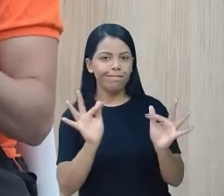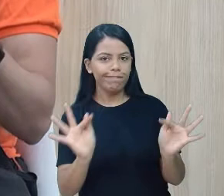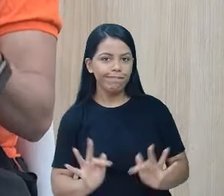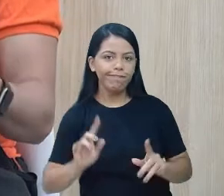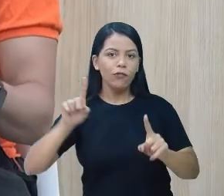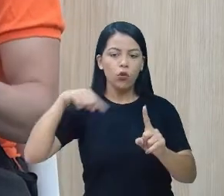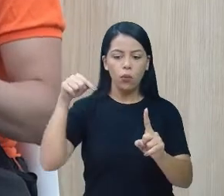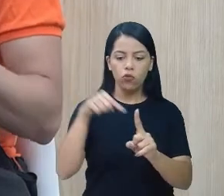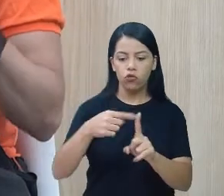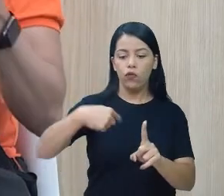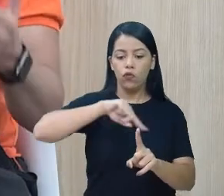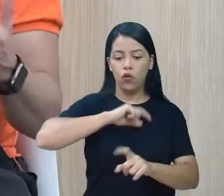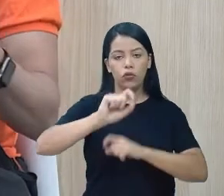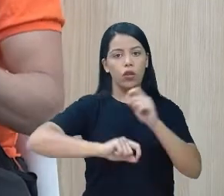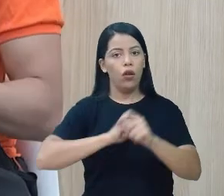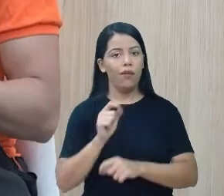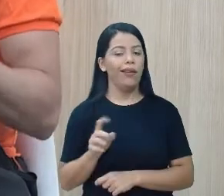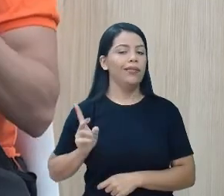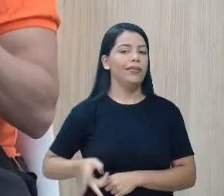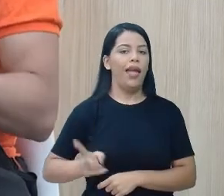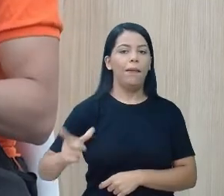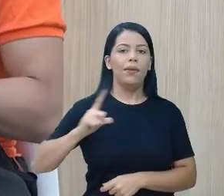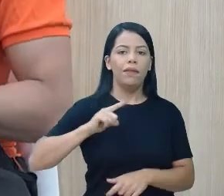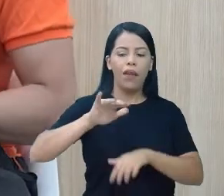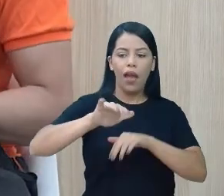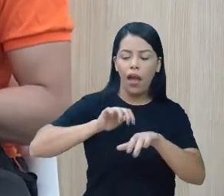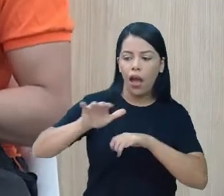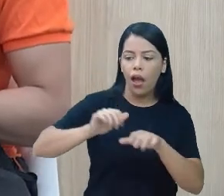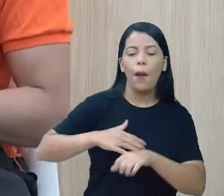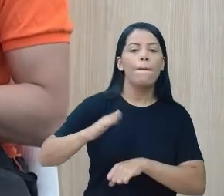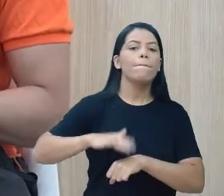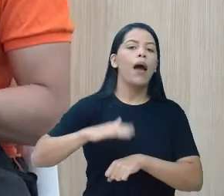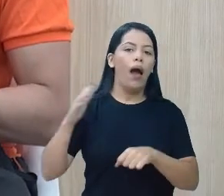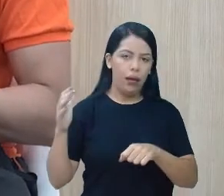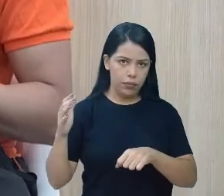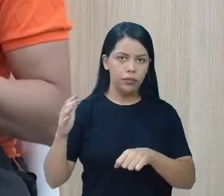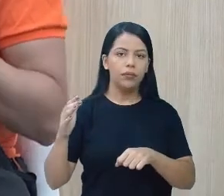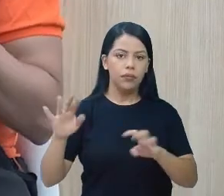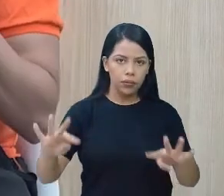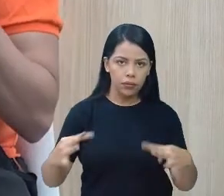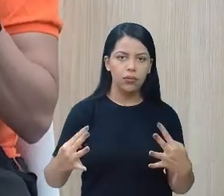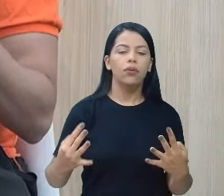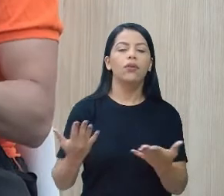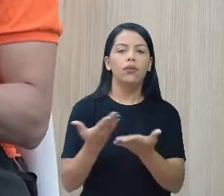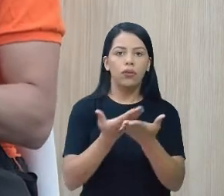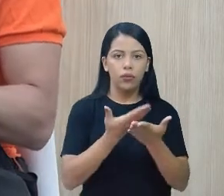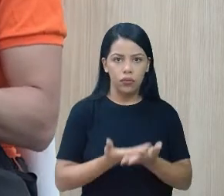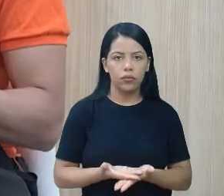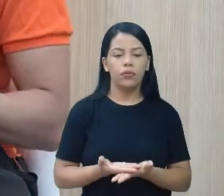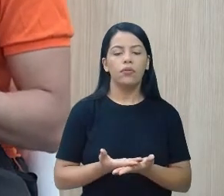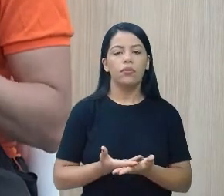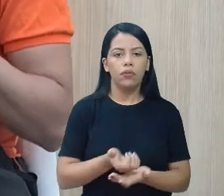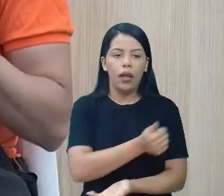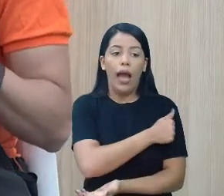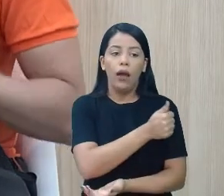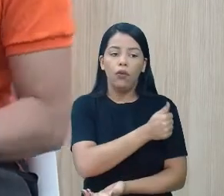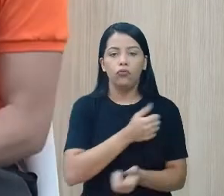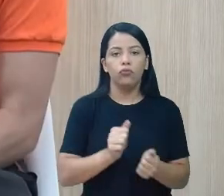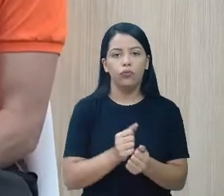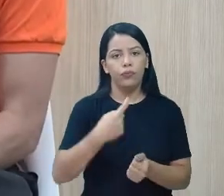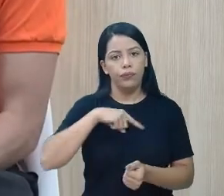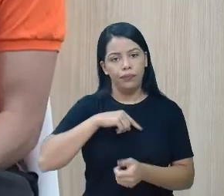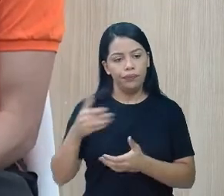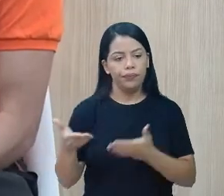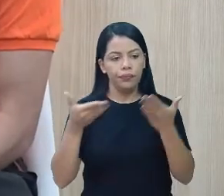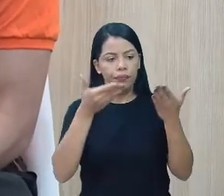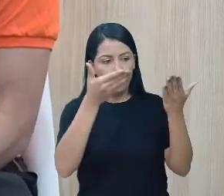cada dia mais chegue mais alunos para participar aqui da nossa aula ao vivo, tá bom? Então, eu vou voltar com a Briane agora e ela vai dar